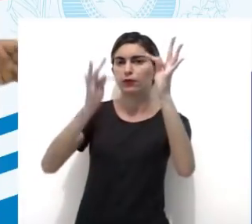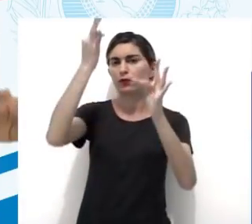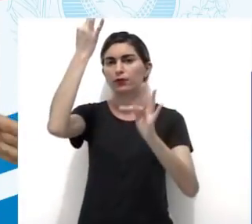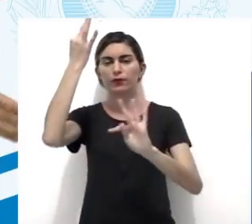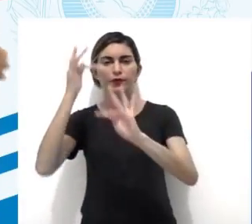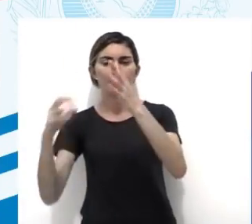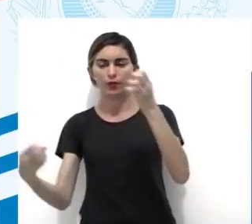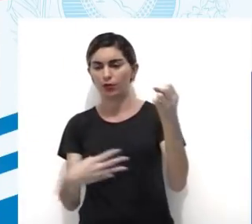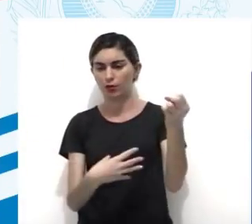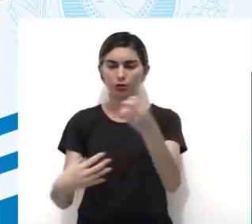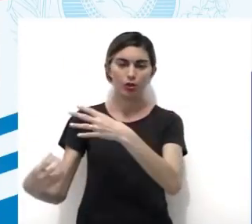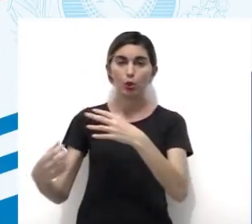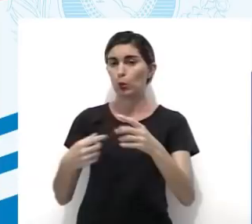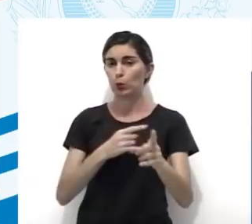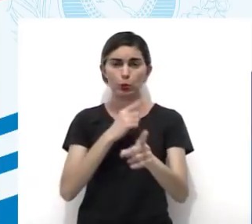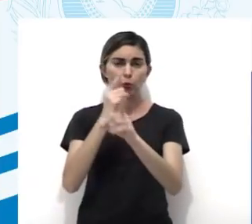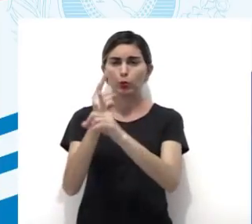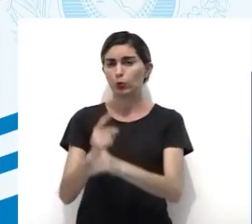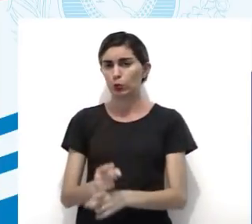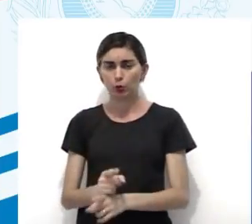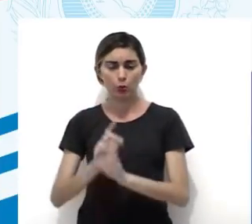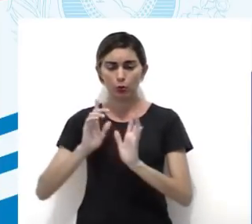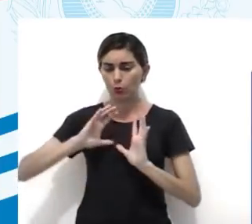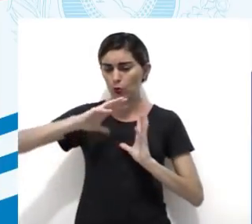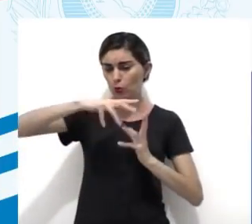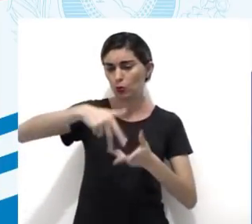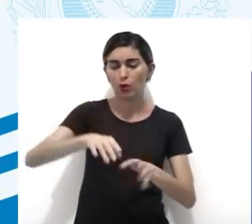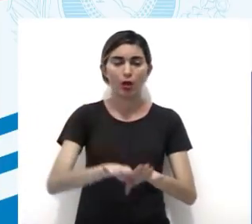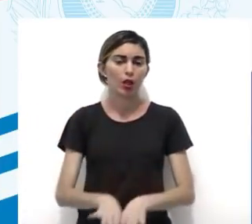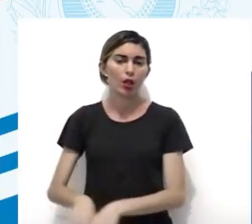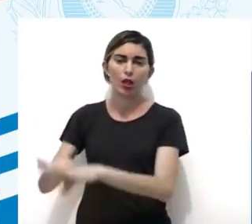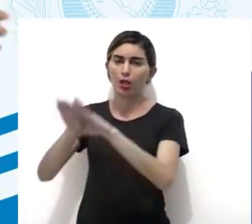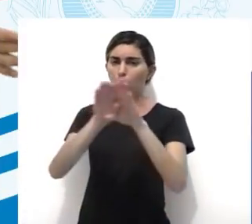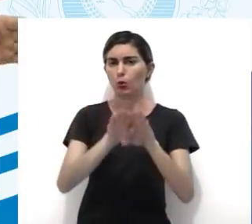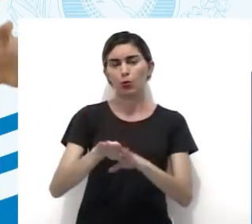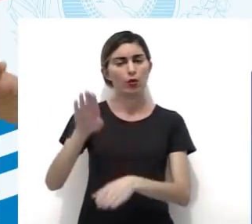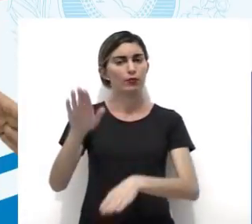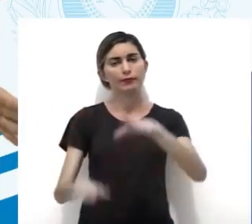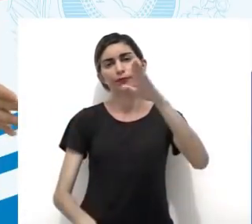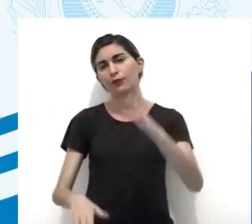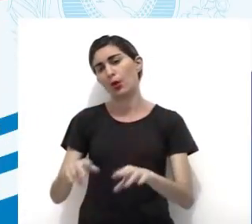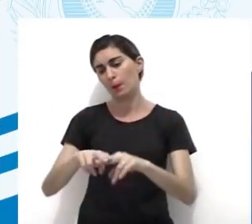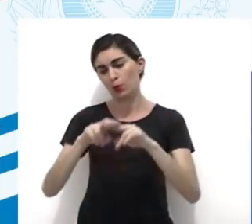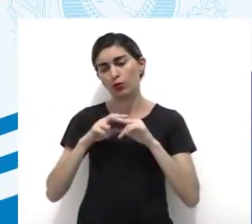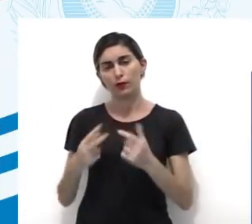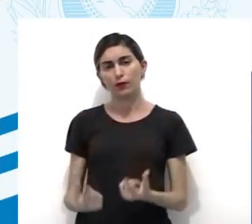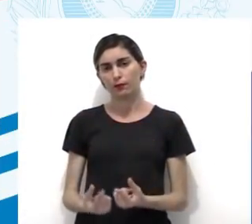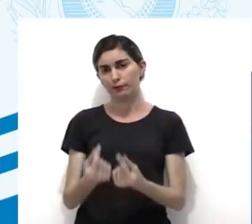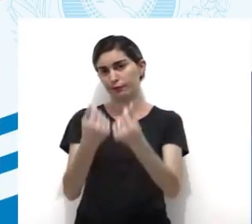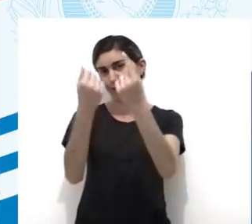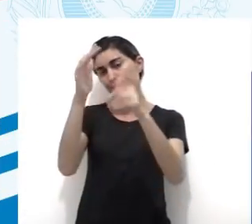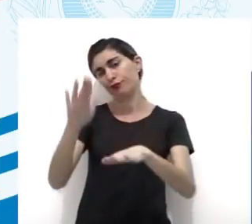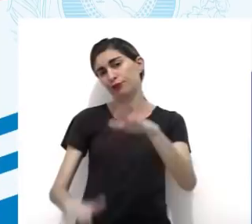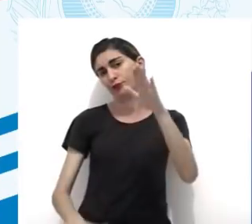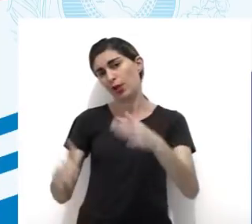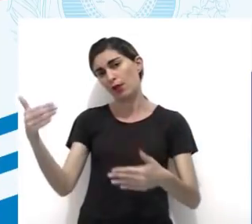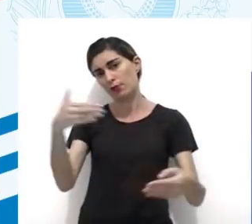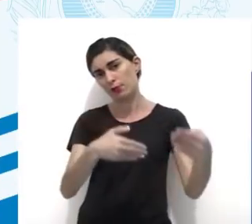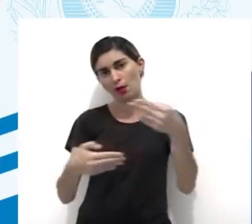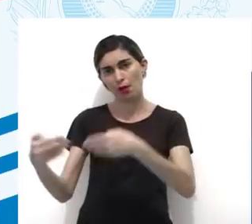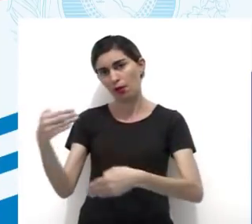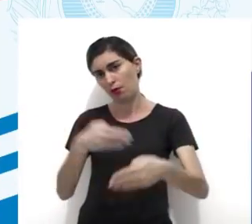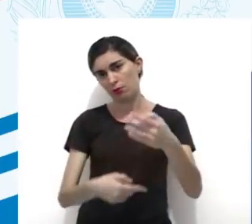essas inovações não atingem o planeta igualmente, quer por razões econômicas, possibilidades de acesso